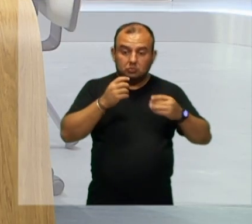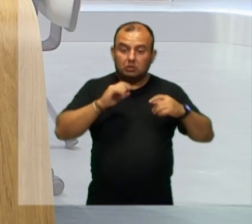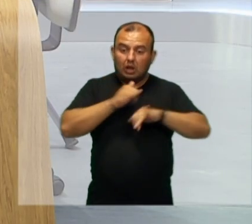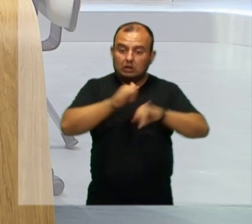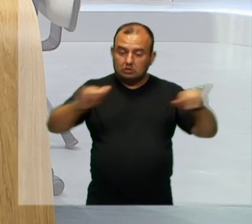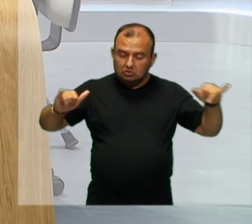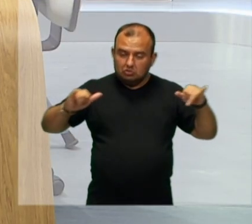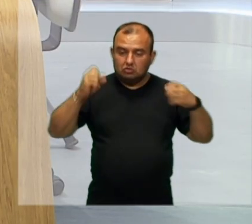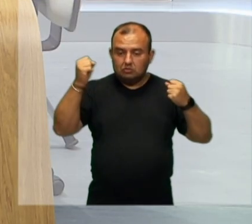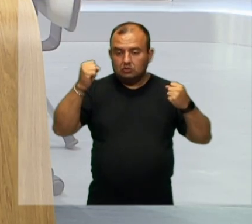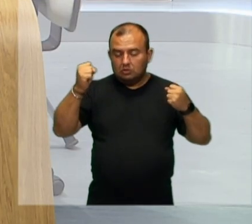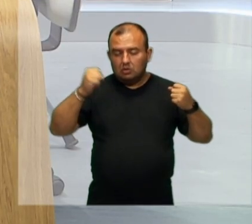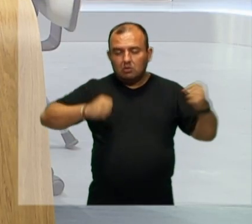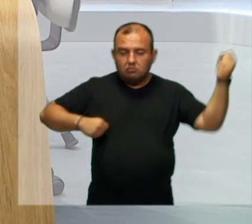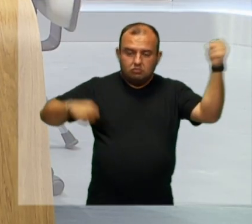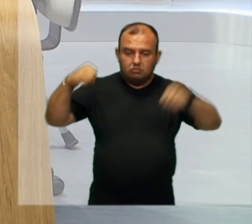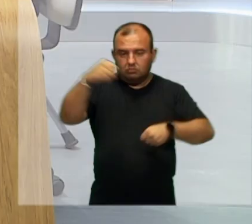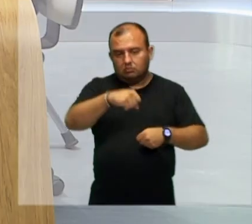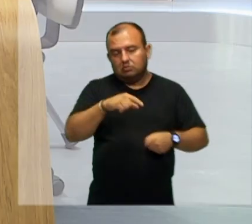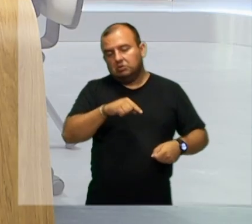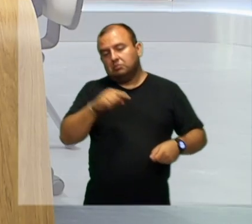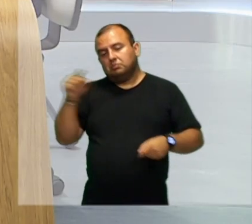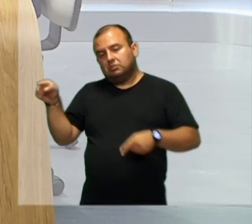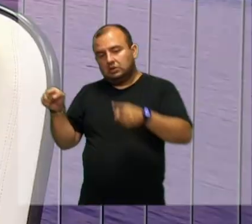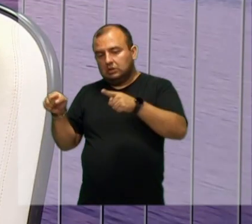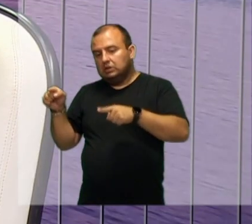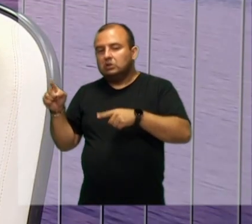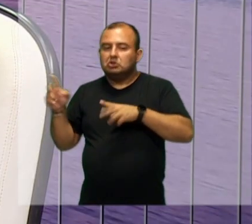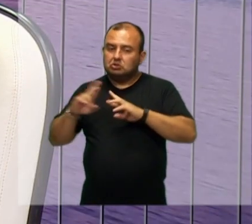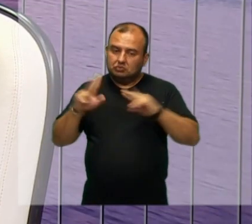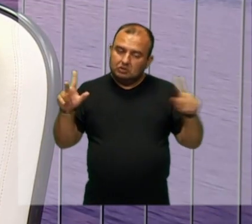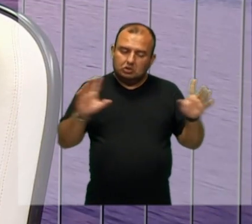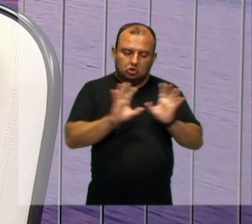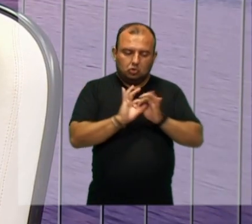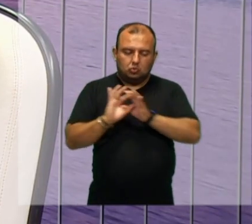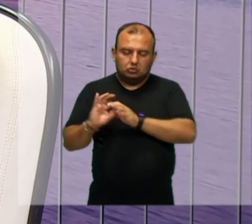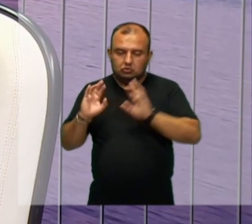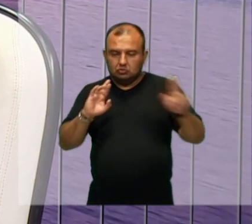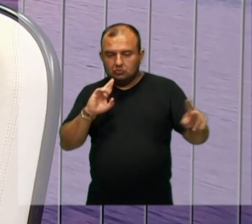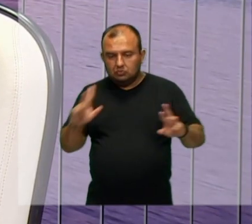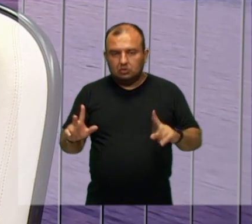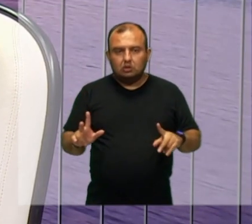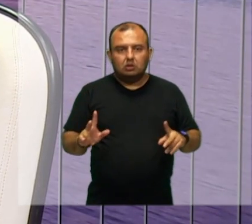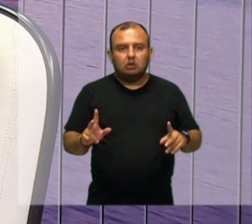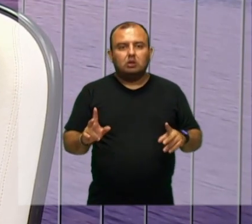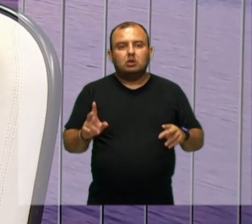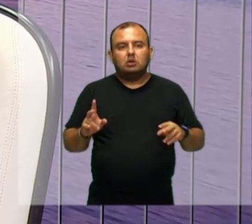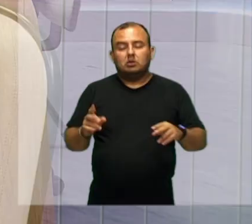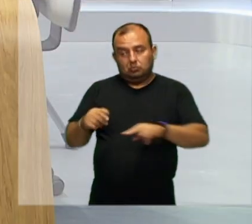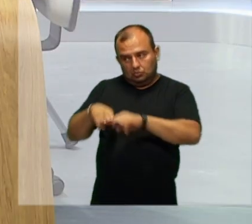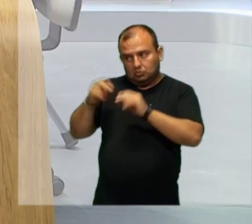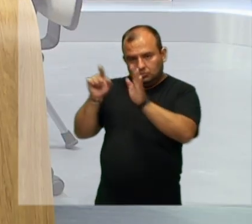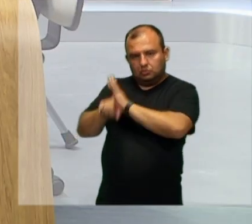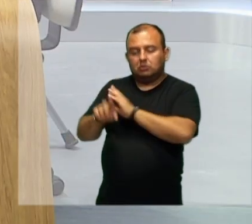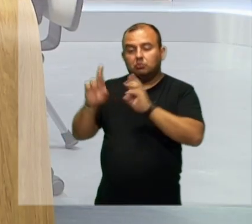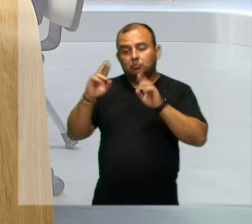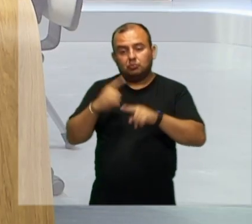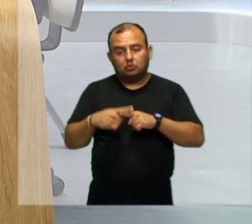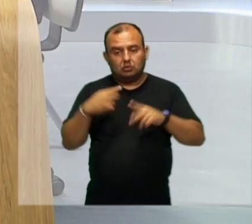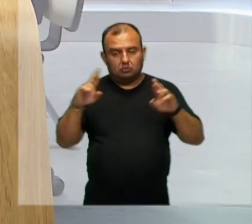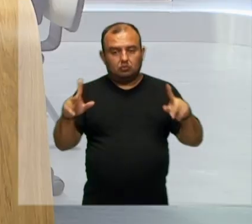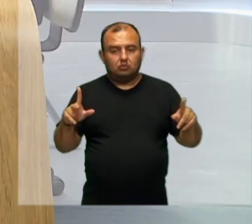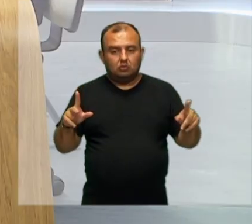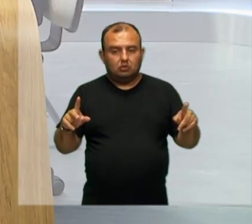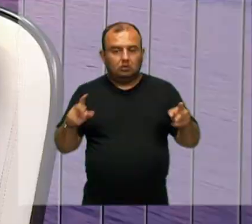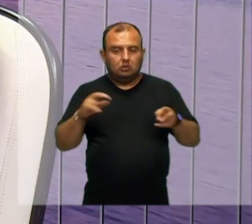aquele resultado, a explosão muscular maior. São contextos diferentes, né? Cada modalidade vai ter a sua... Por isso que eu te perguntei se era diferente, né? Do